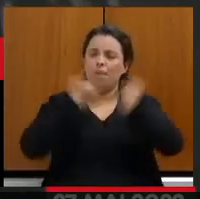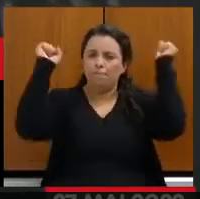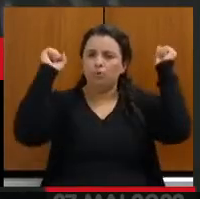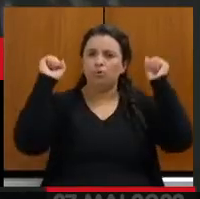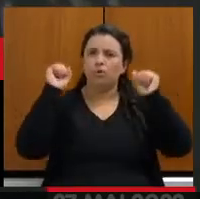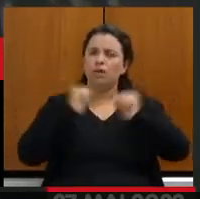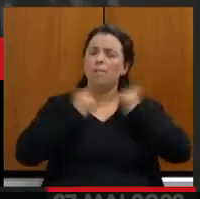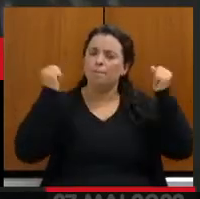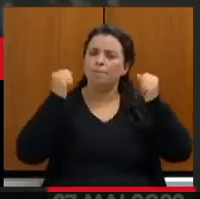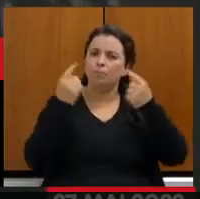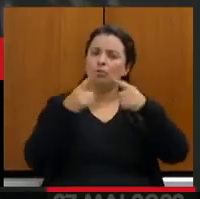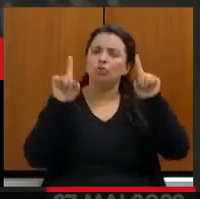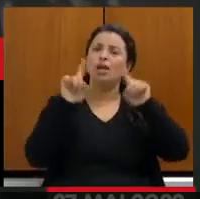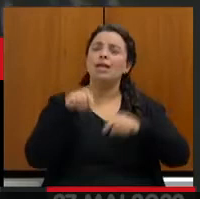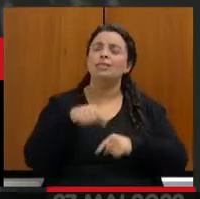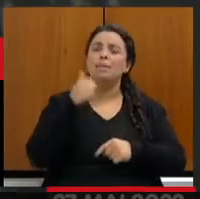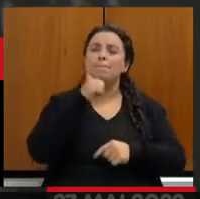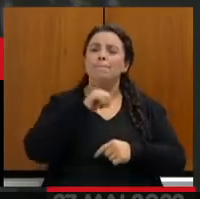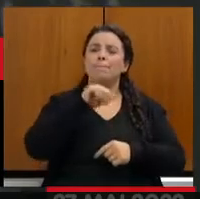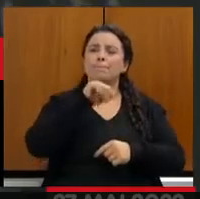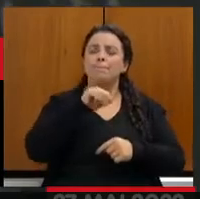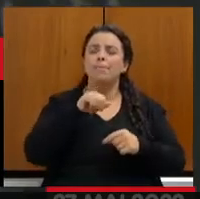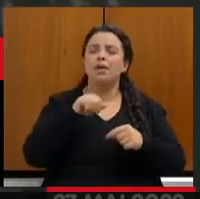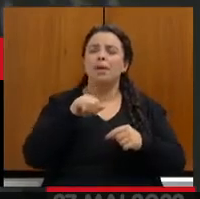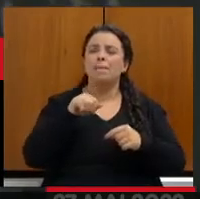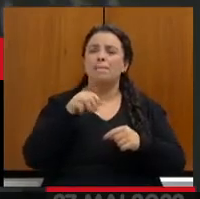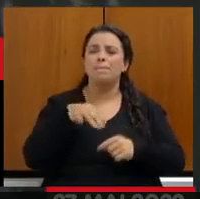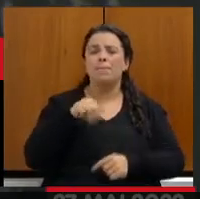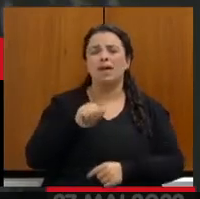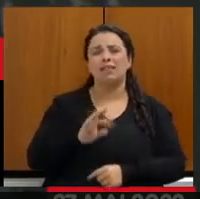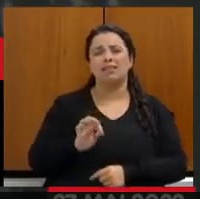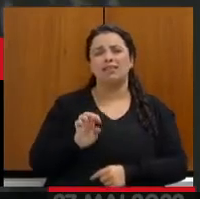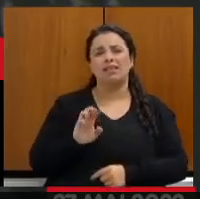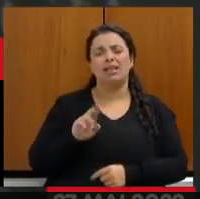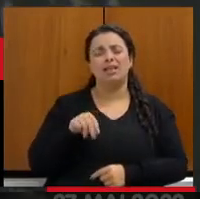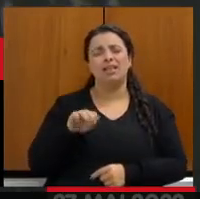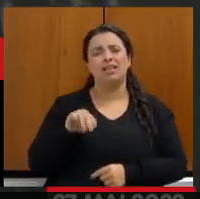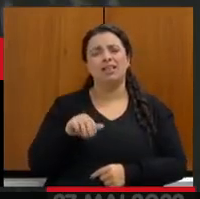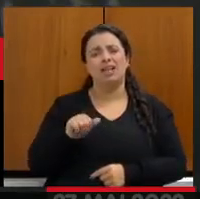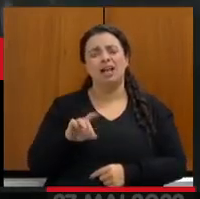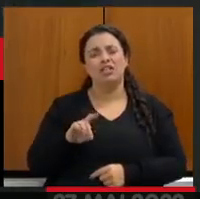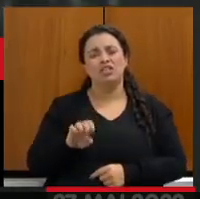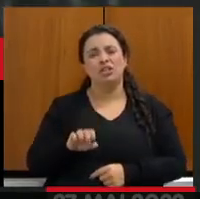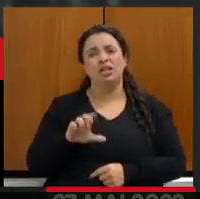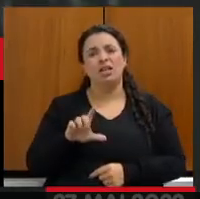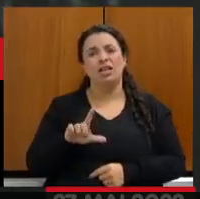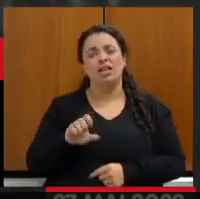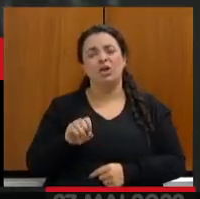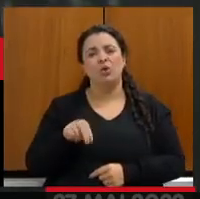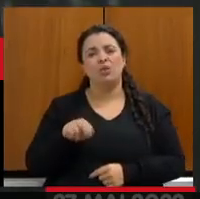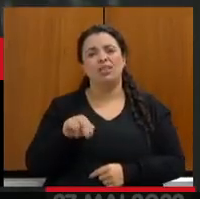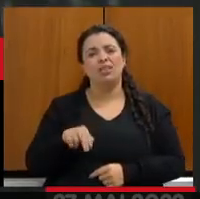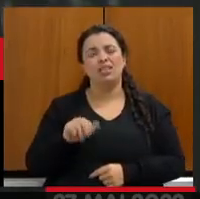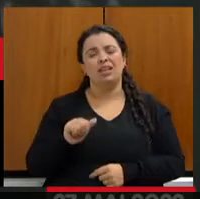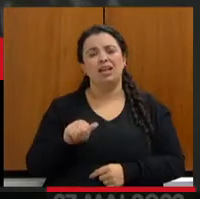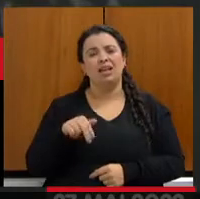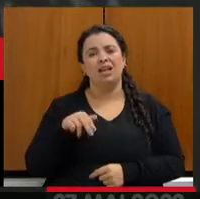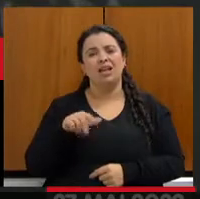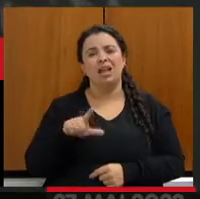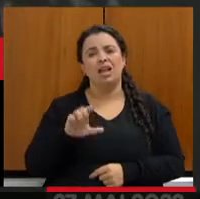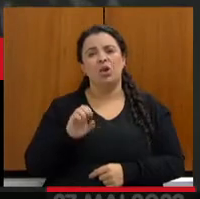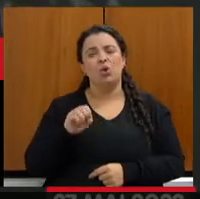Maternidade leonina Leonor que estava sendo imposta para uma comunidade onde